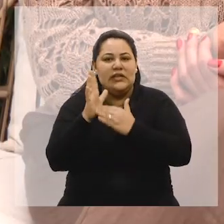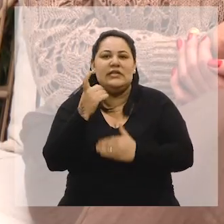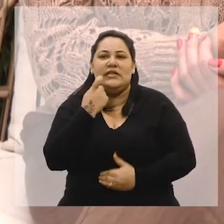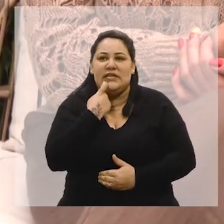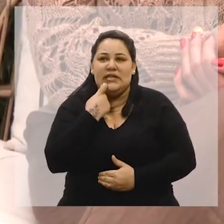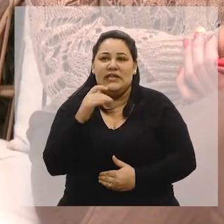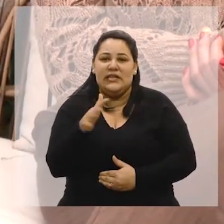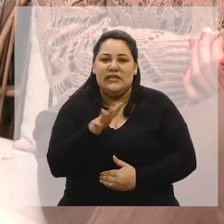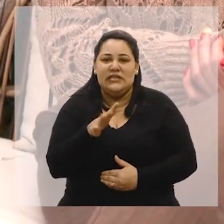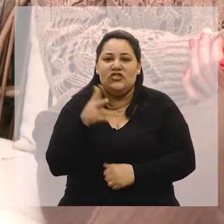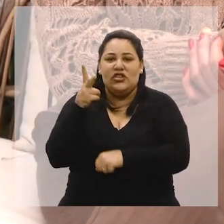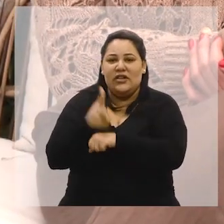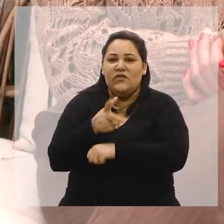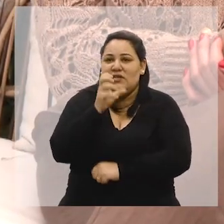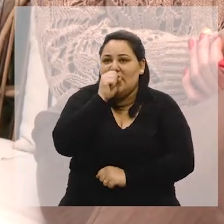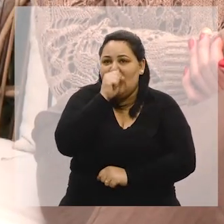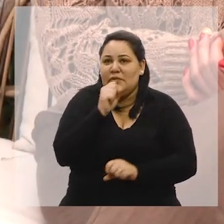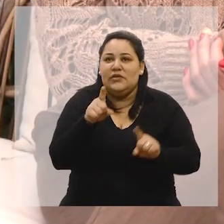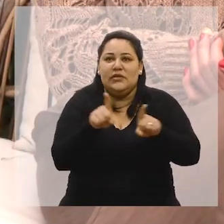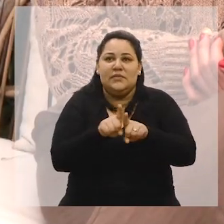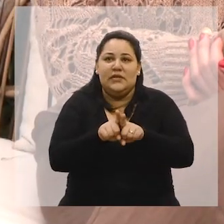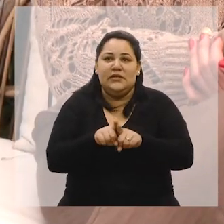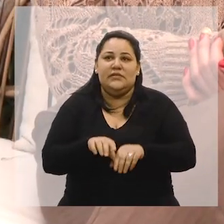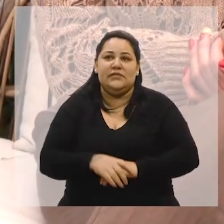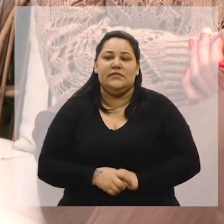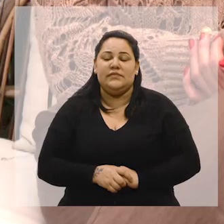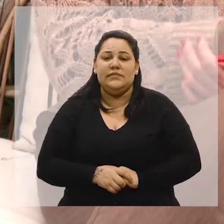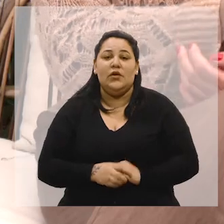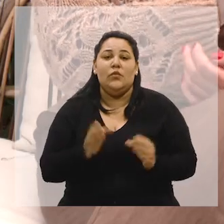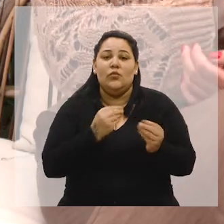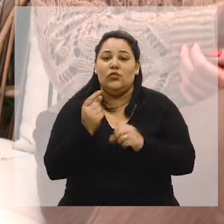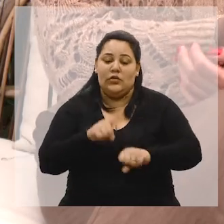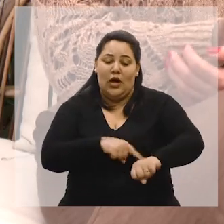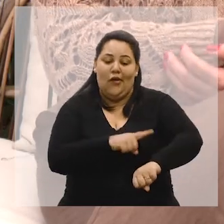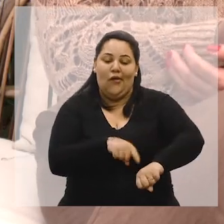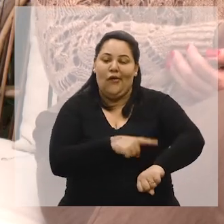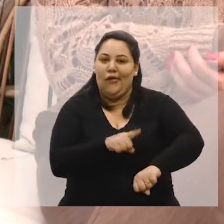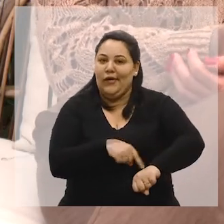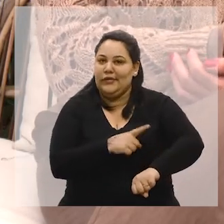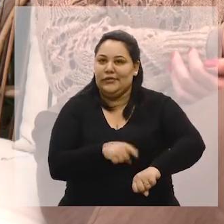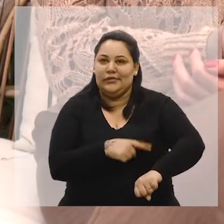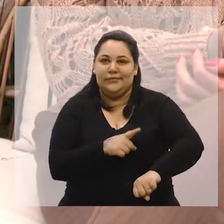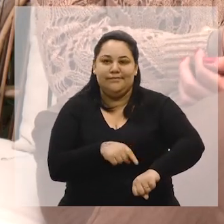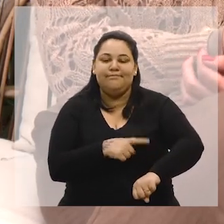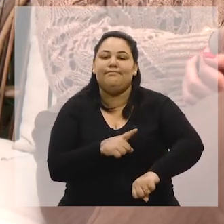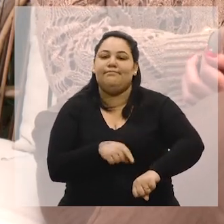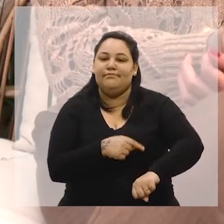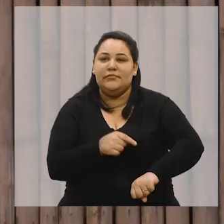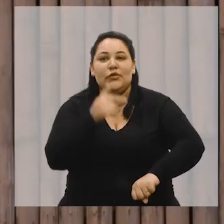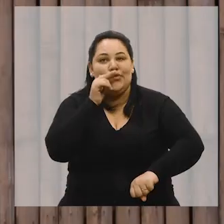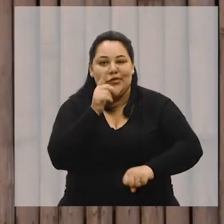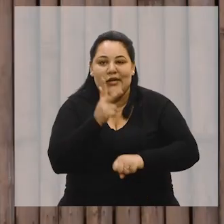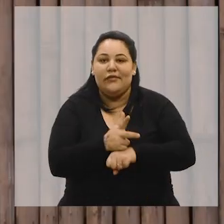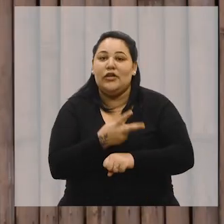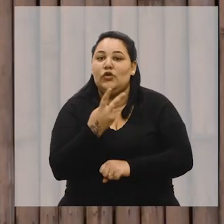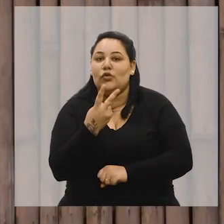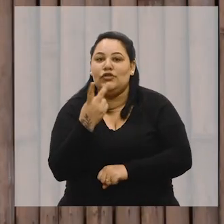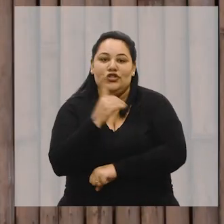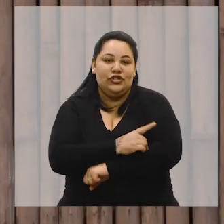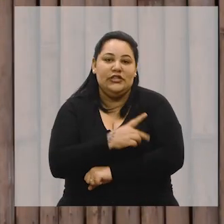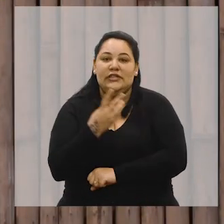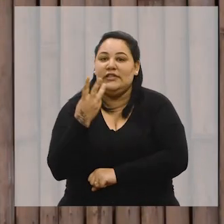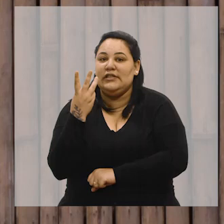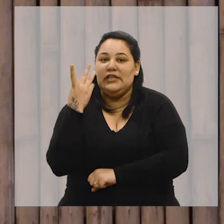a sexta, e por vezes a gente gravou sábado também. Nossa, bem... São muitas horas. Um episódio leva muitas horas, 2 dias às